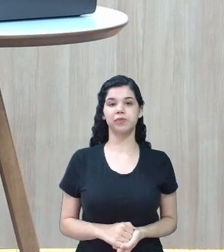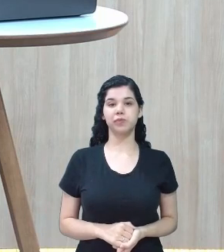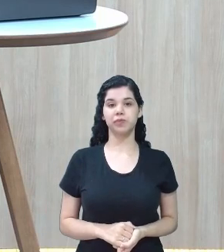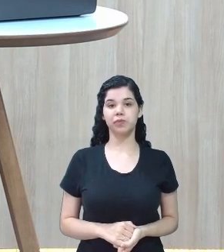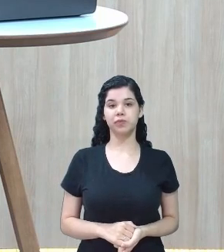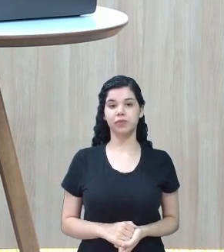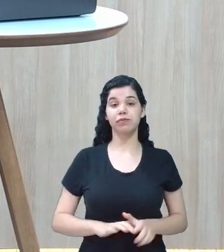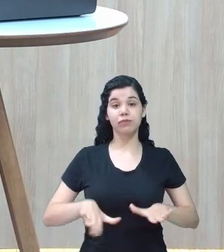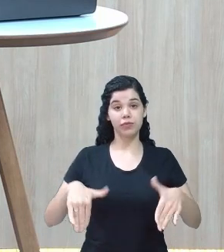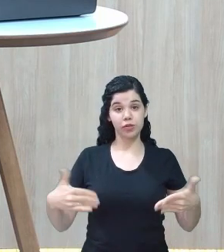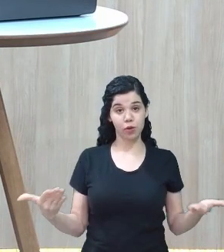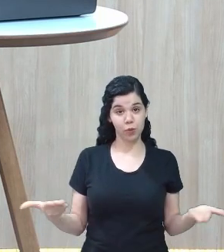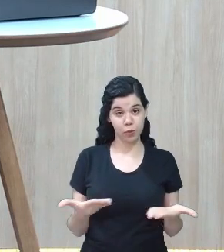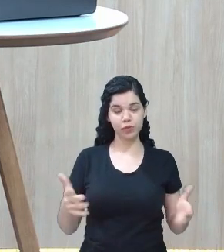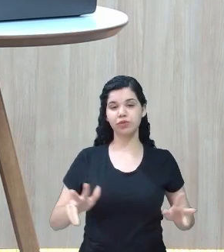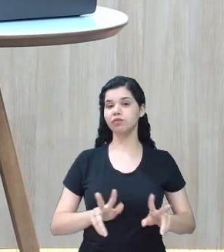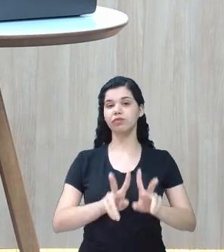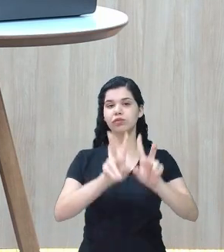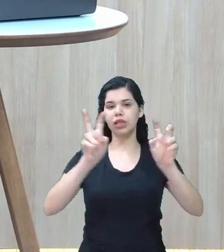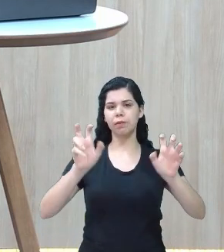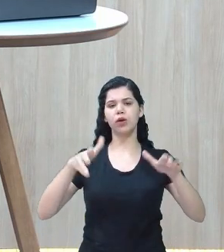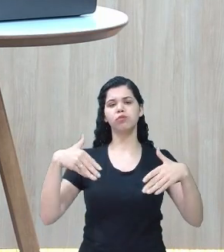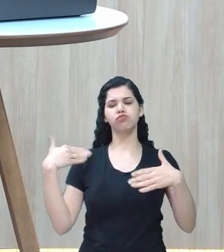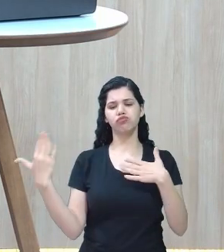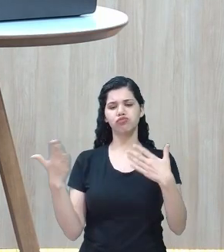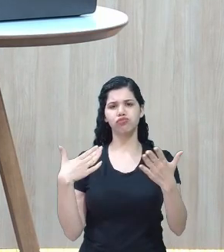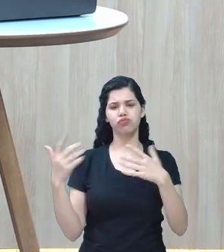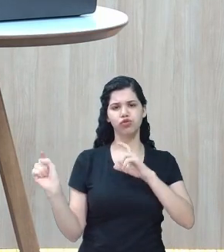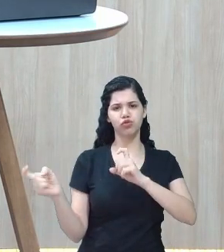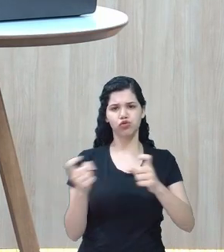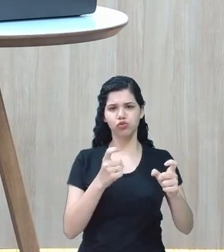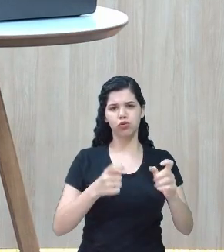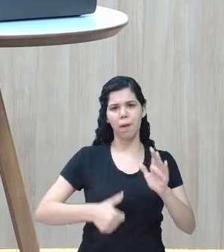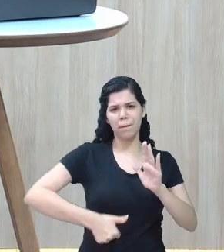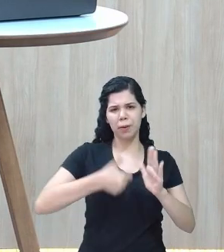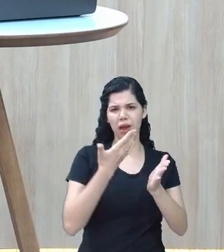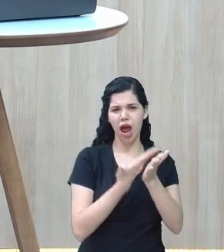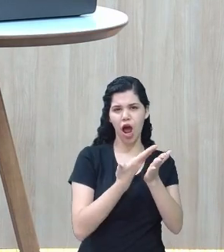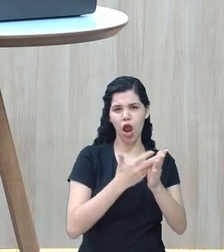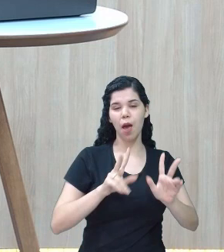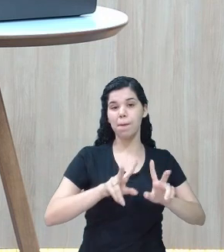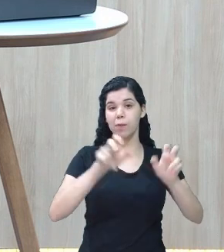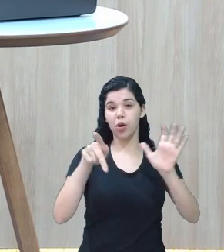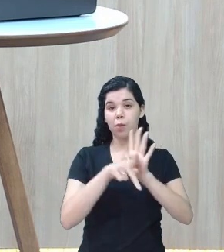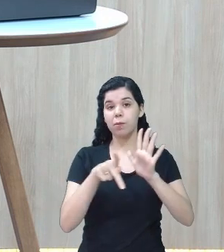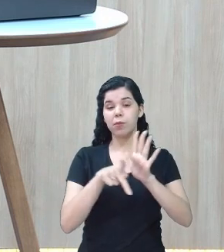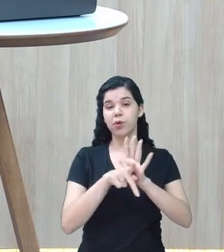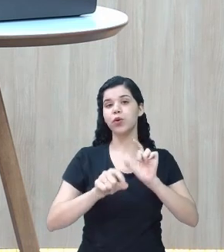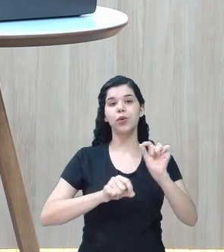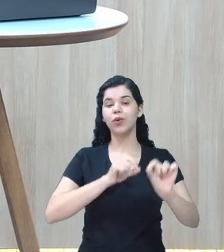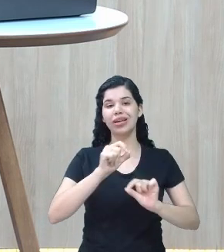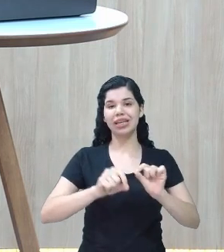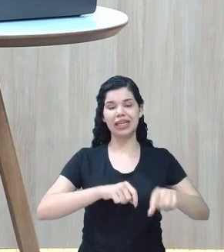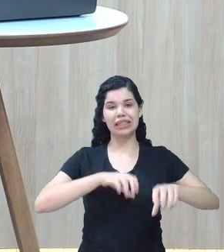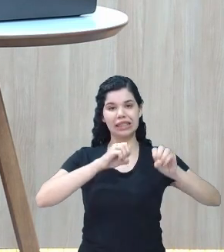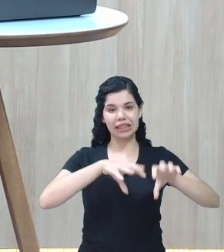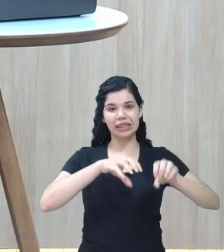Bom, nosso tema, o que a gente vem falando, o que a gente falou no primeiro encontro, é sobre letramento digital.